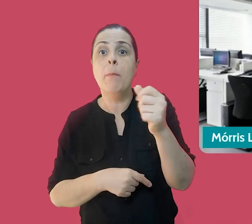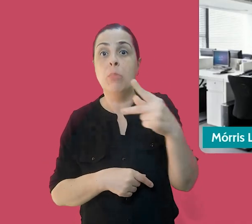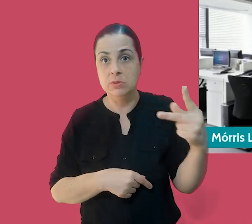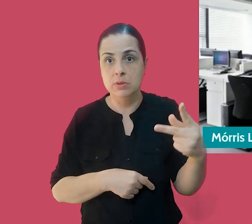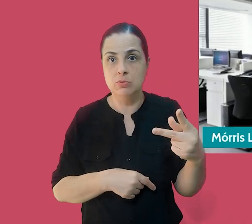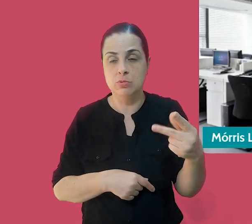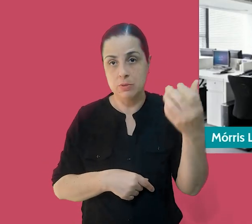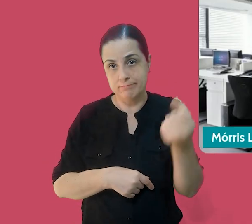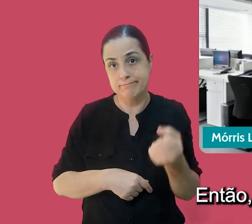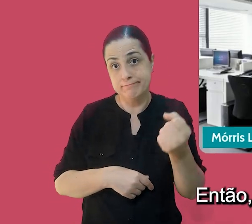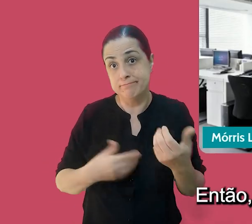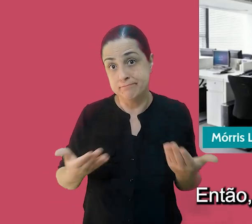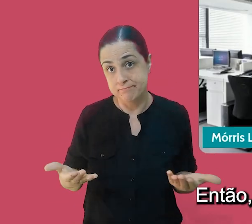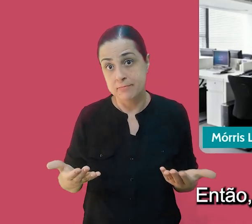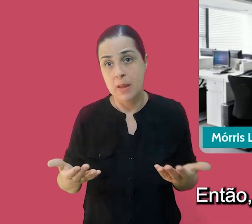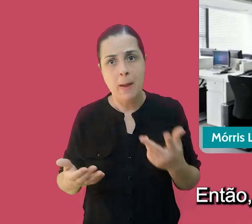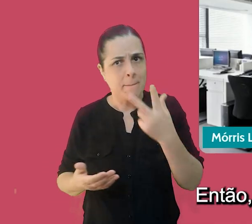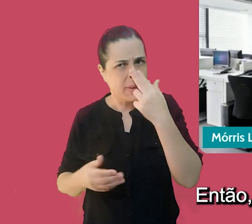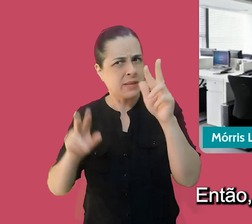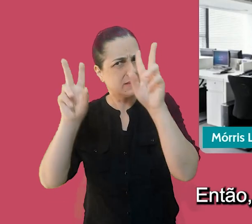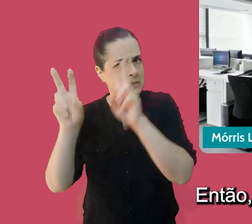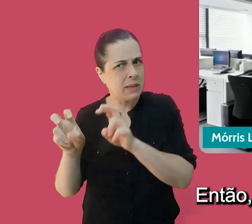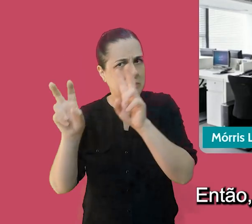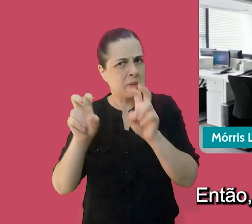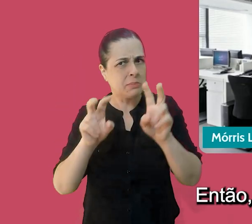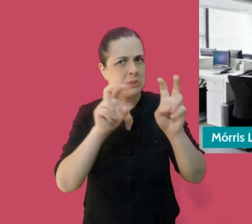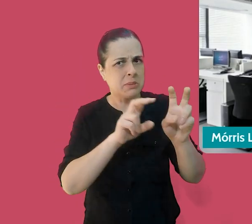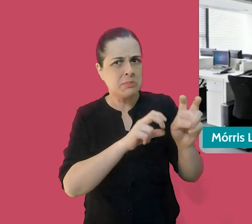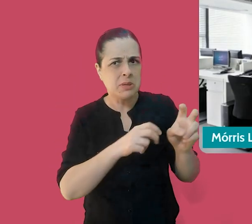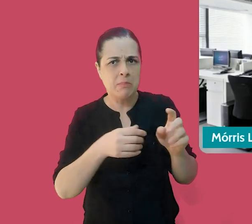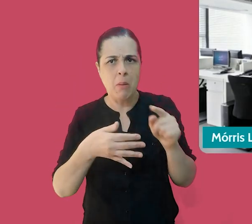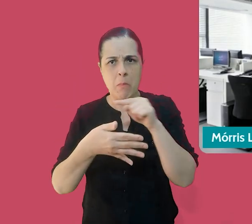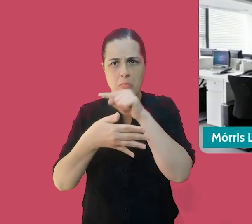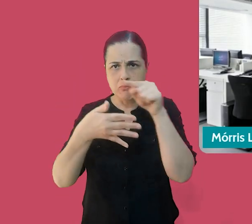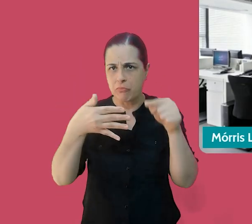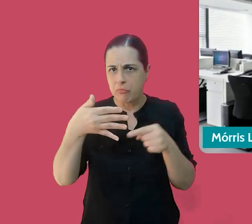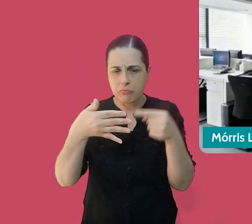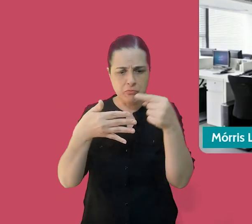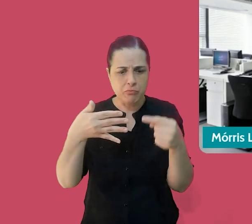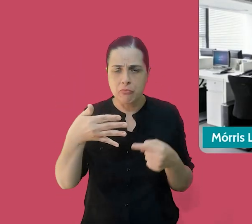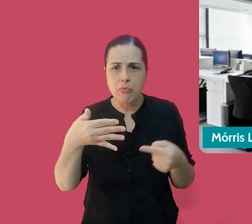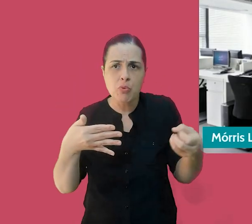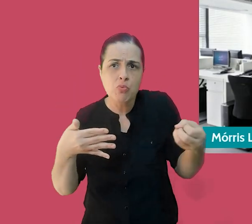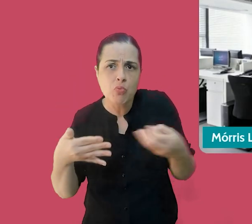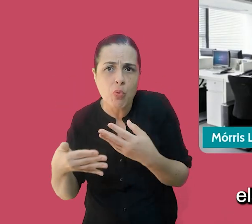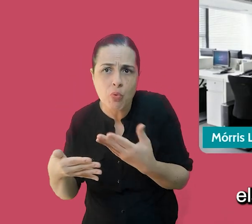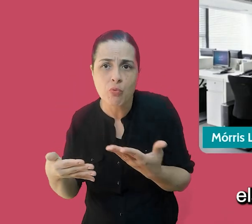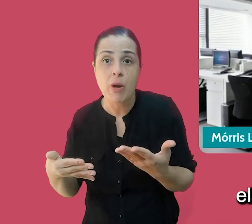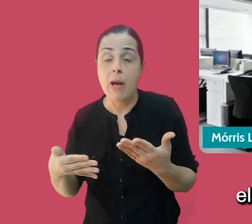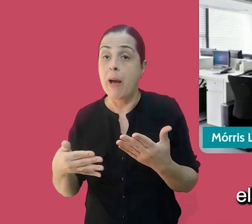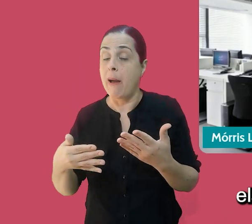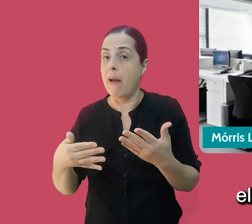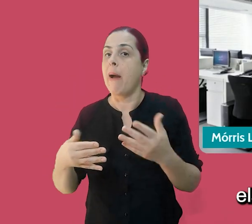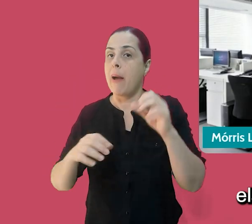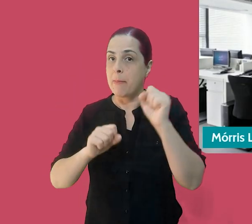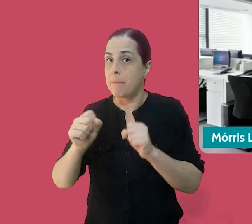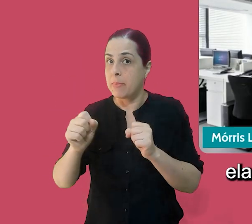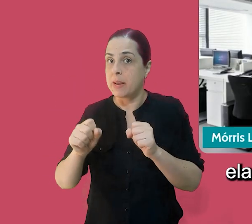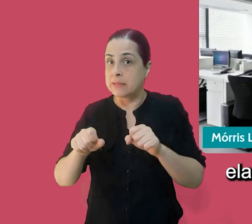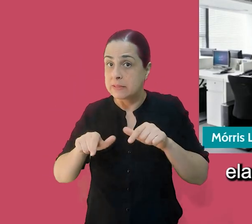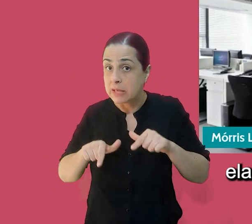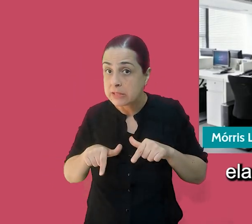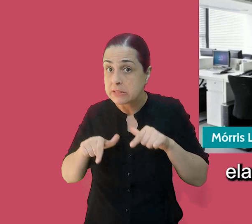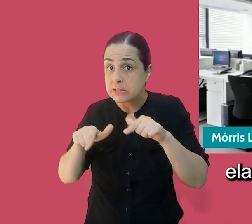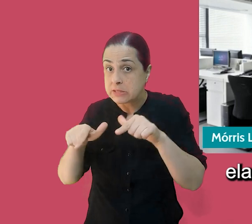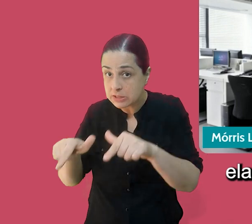muito novas. Então, quando a empresa se certifica na primeira vez, ela precisa já estar começando, ela